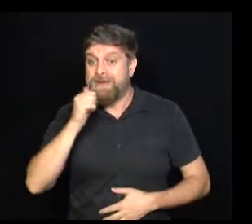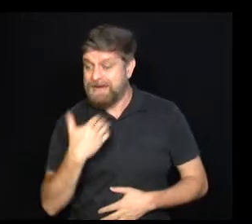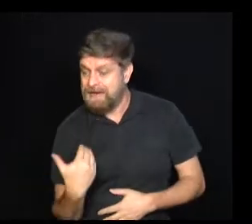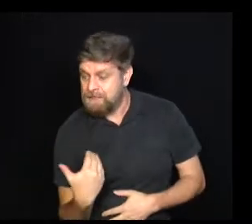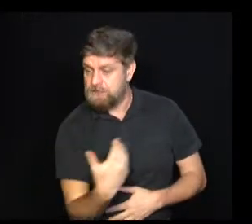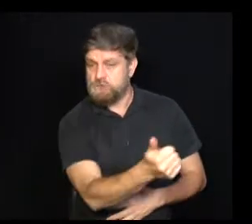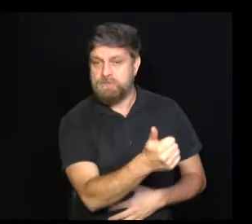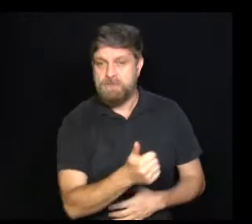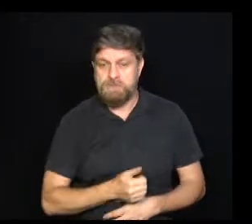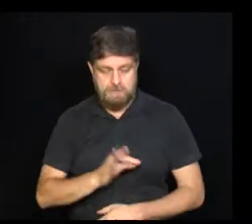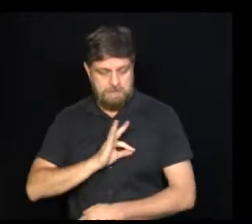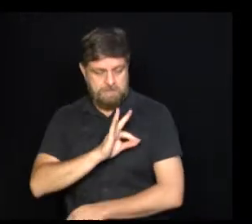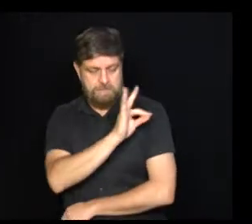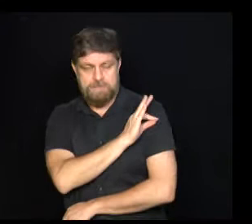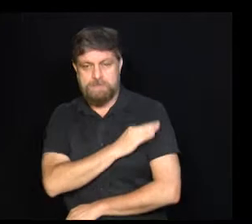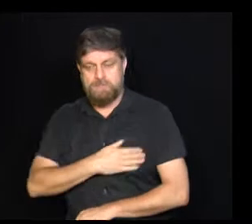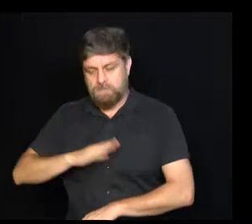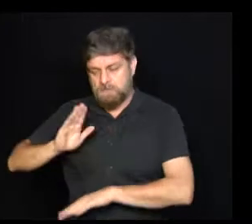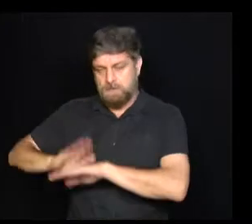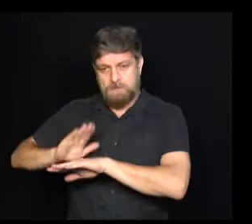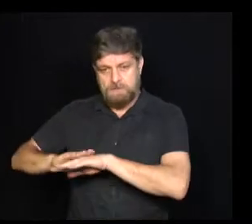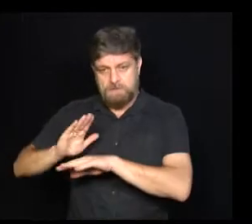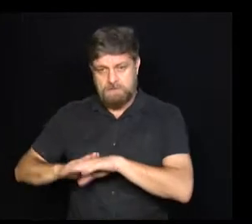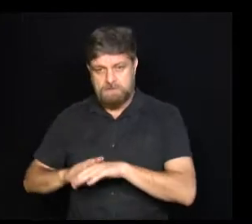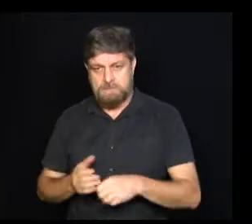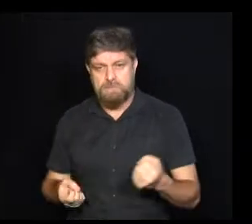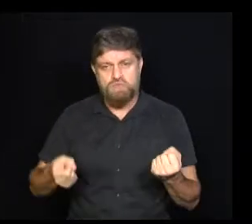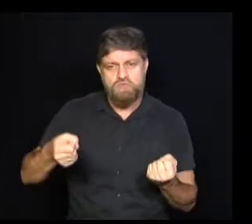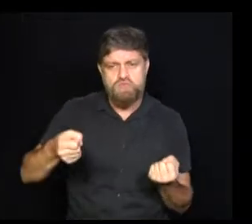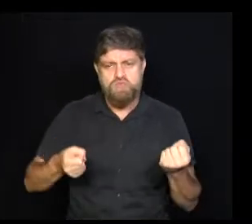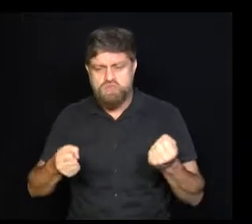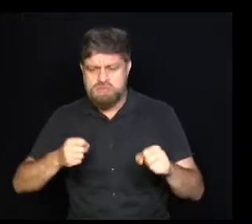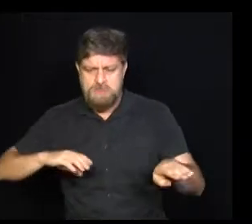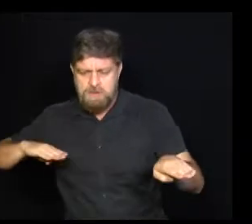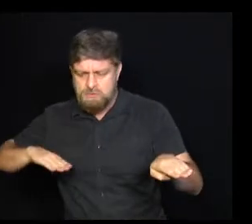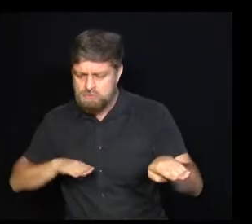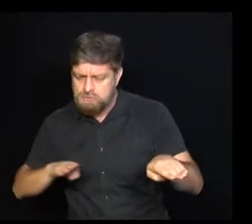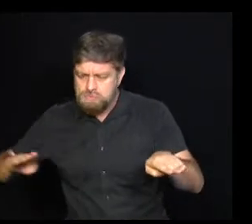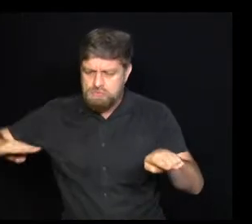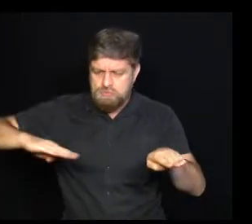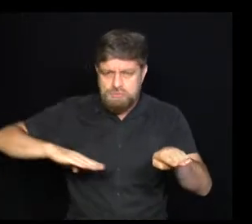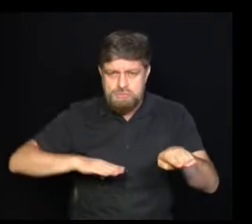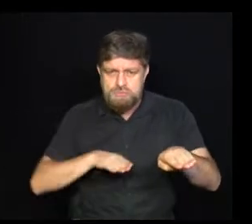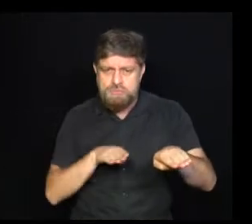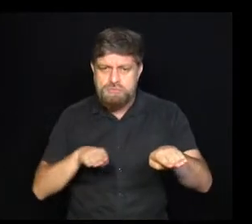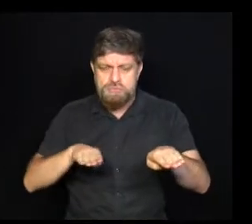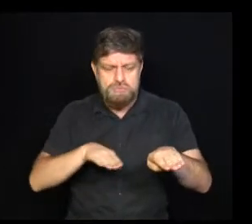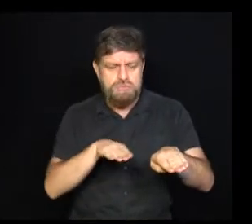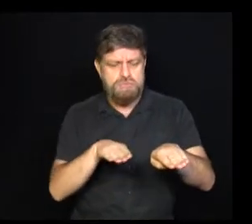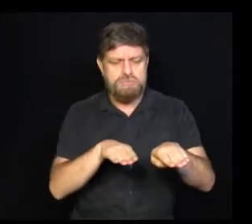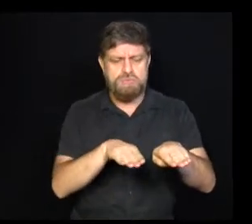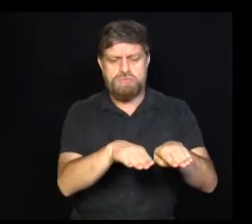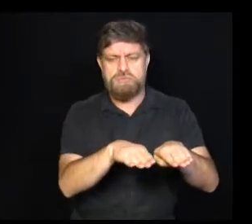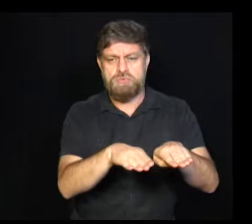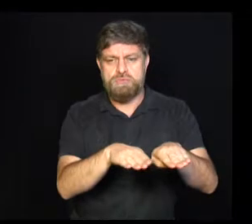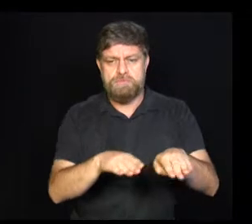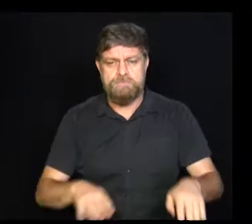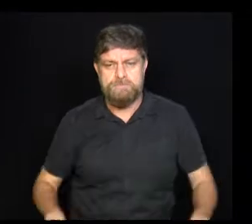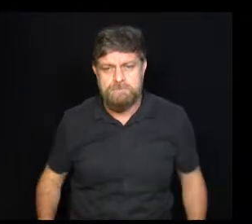a Guarda Municipal, o guarda que está na rua em patrulhamento, ele é acionado para fazer a abordagem a esse